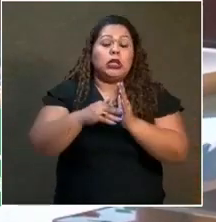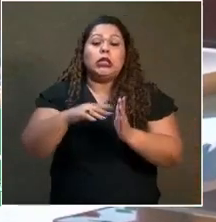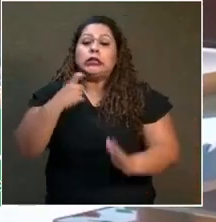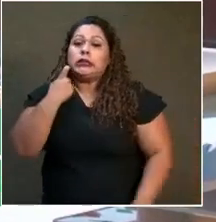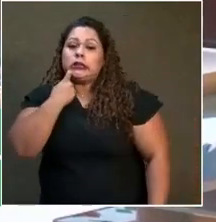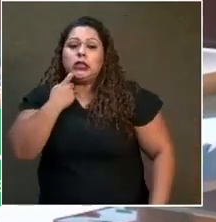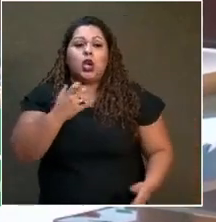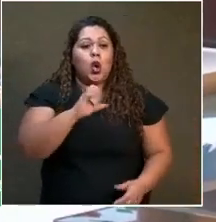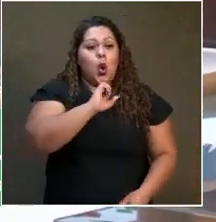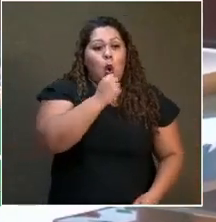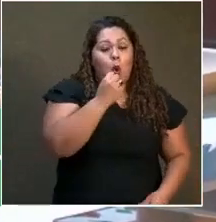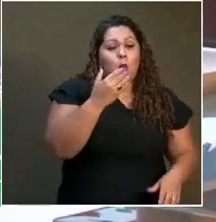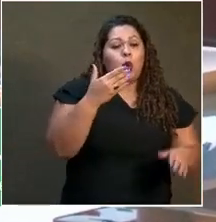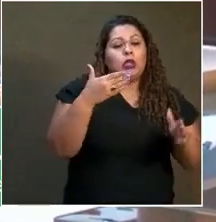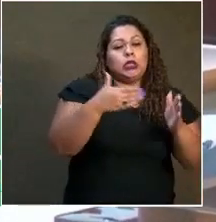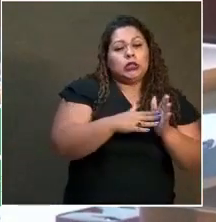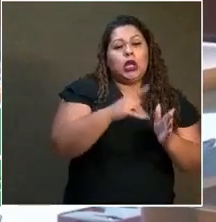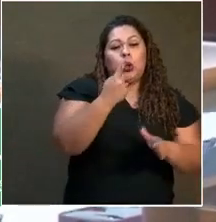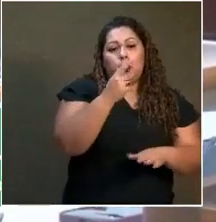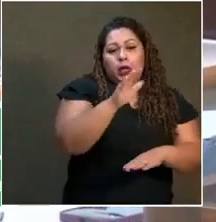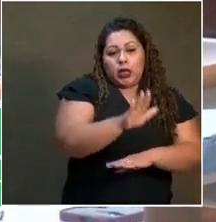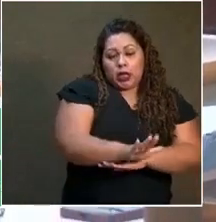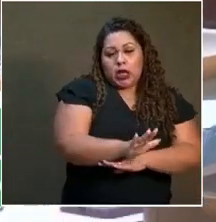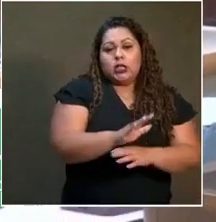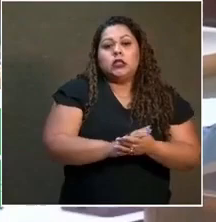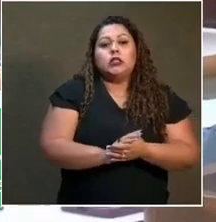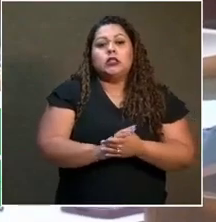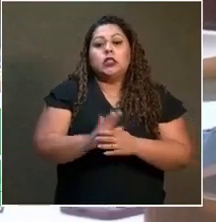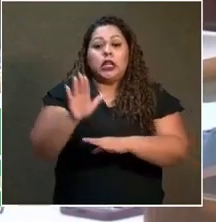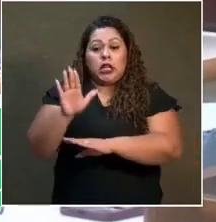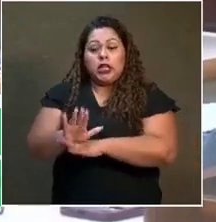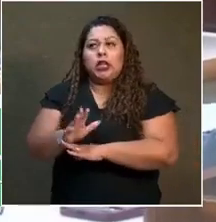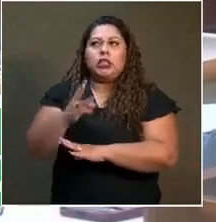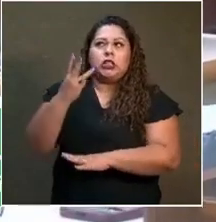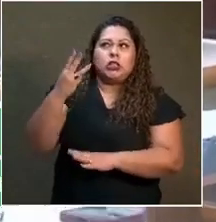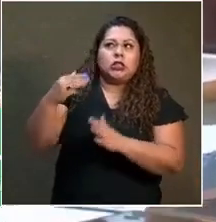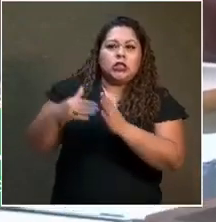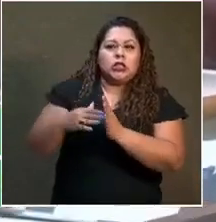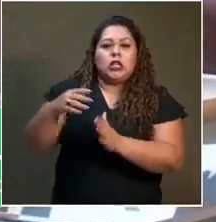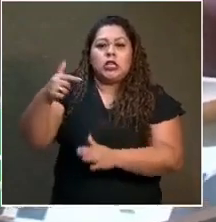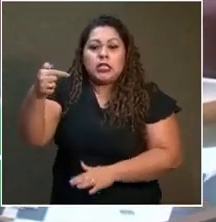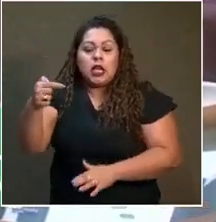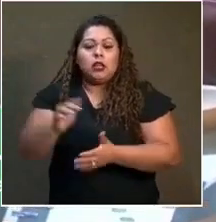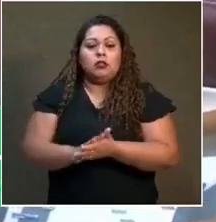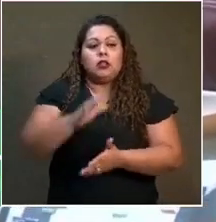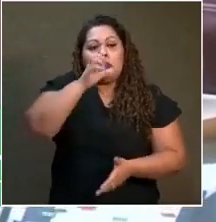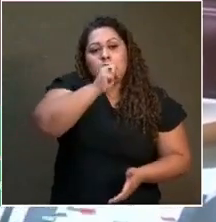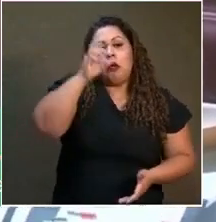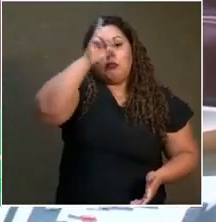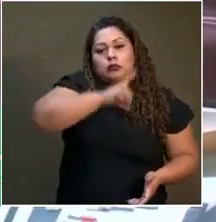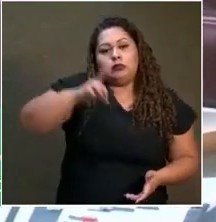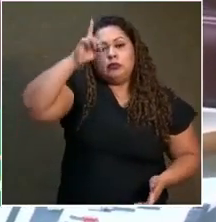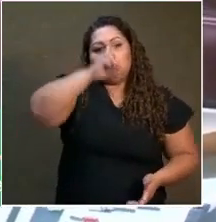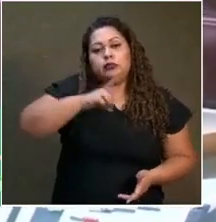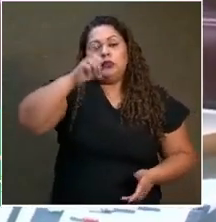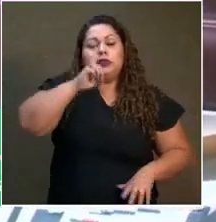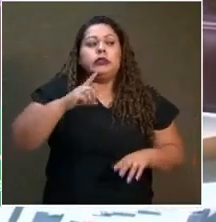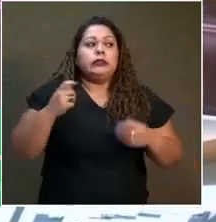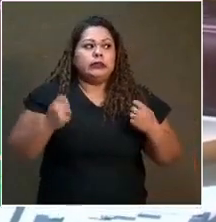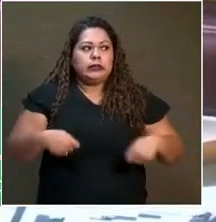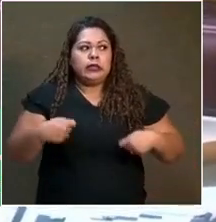das 8 às 13 e à tarde das 15 às 19. E no final de semana ficava sempre de